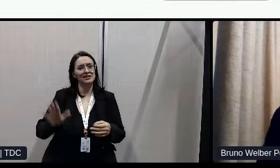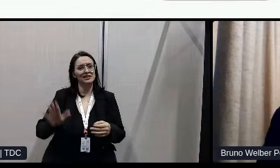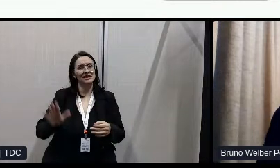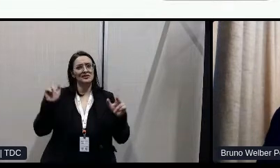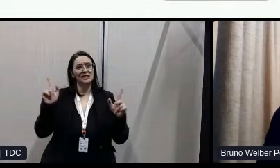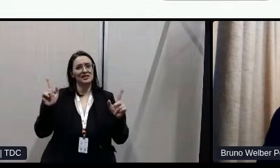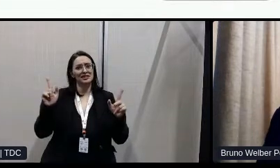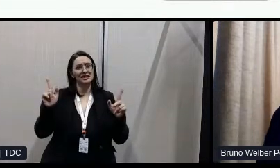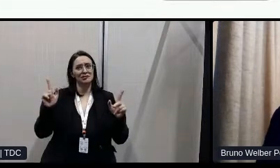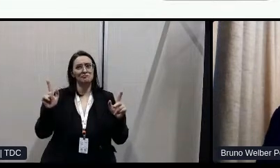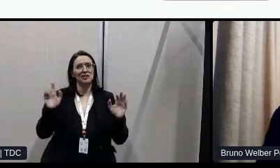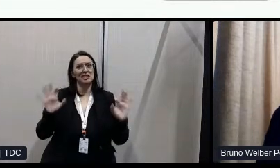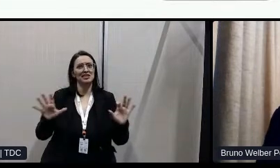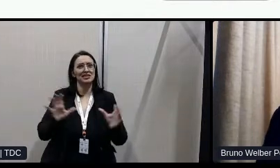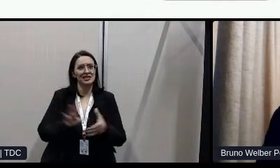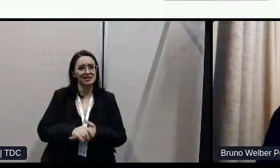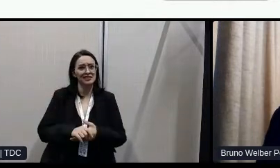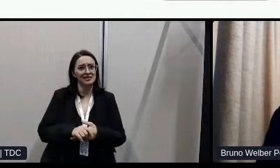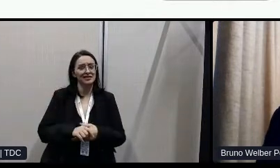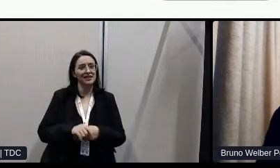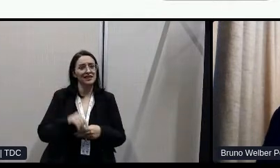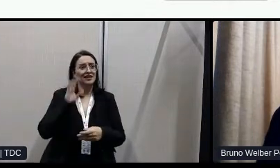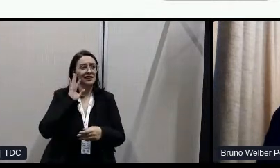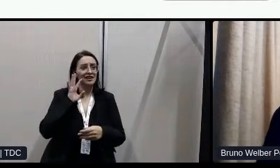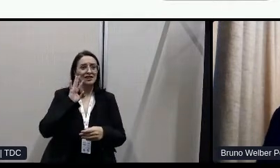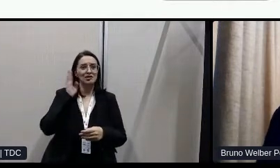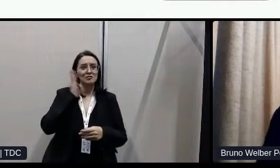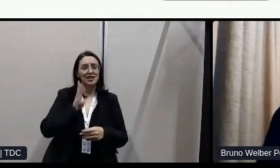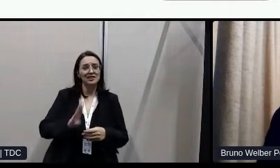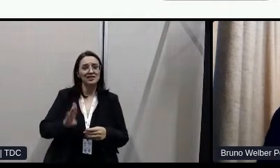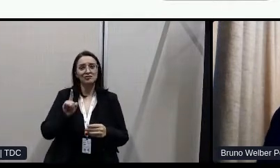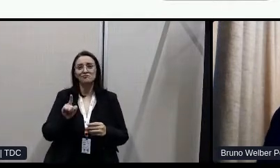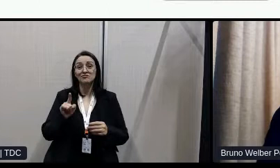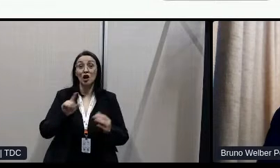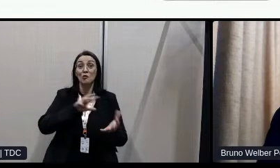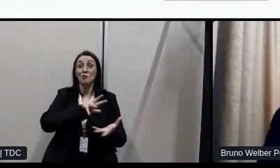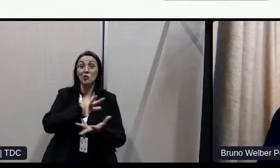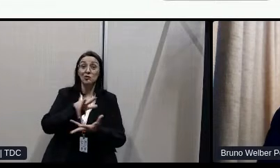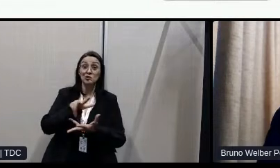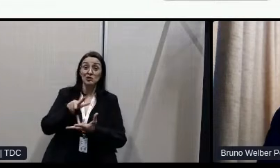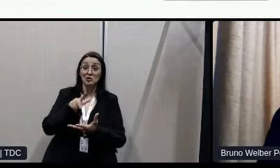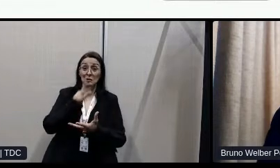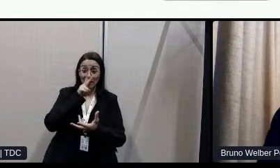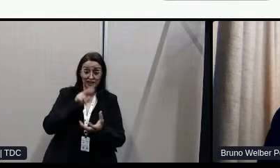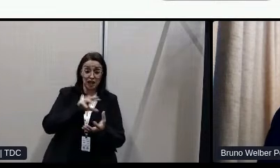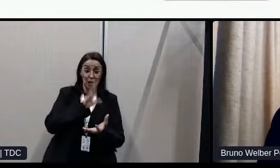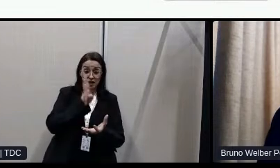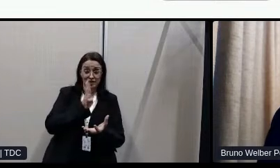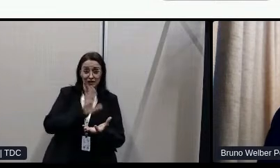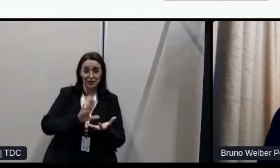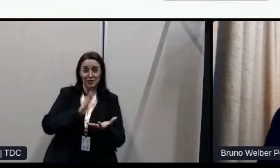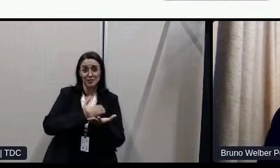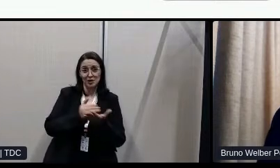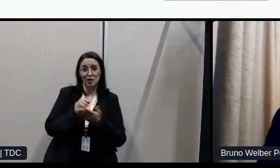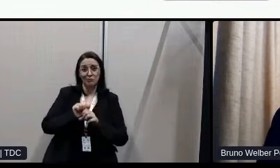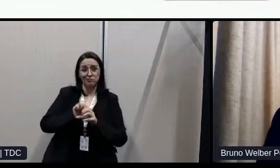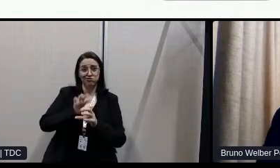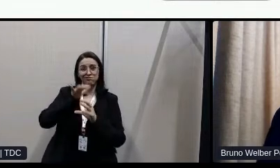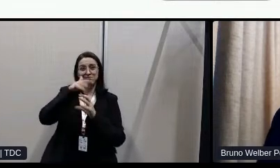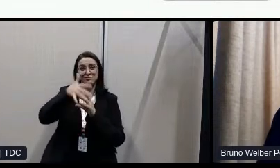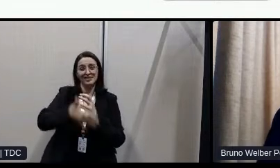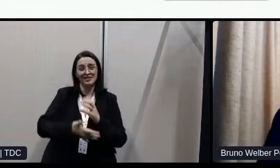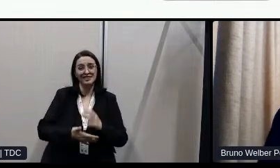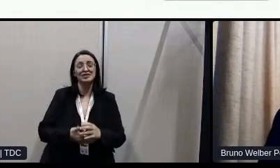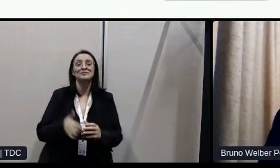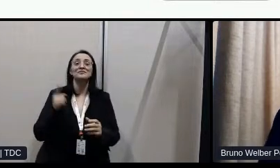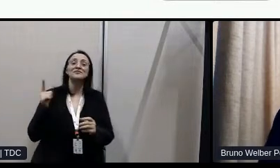a esse ponto". E o legal é que o Brasil puxou a tendência mundial. Hoje, se a gente pega a pesquisa deles, o NVDA está dominando, né,